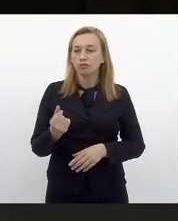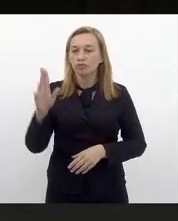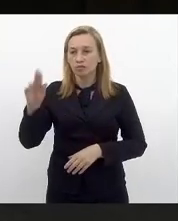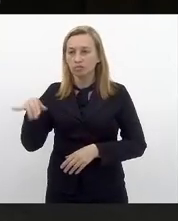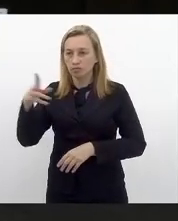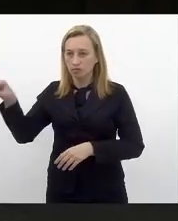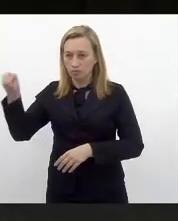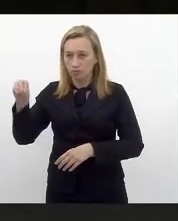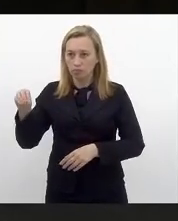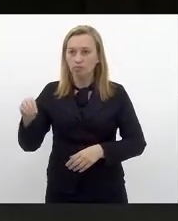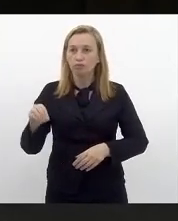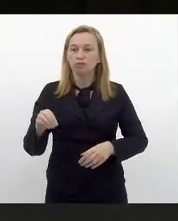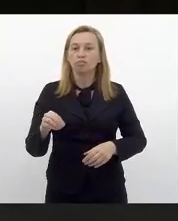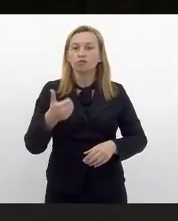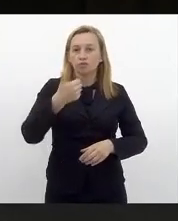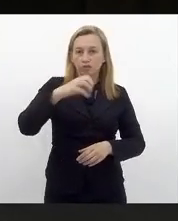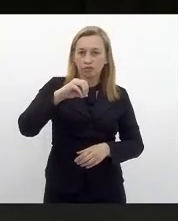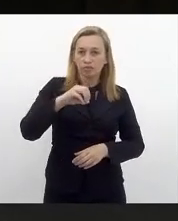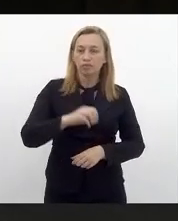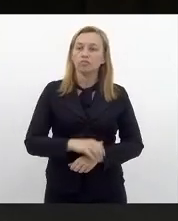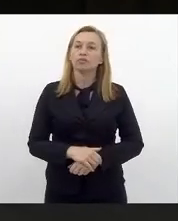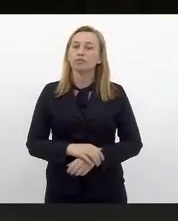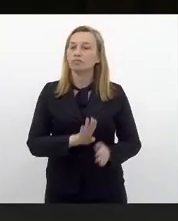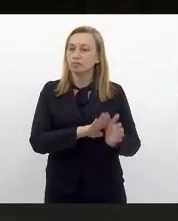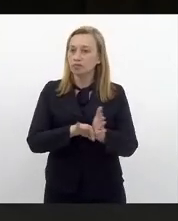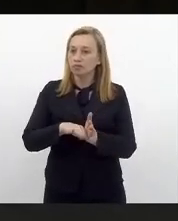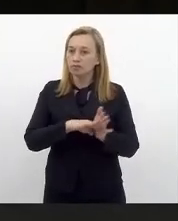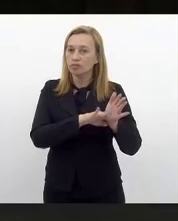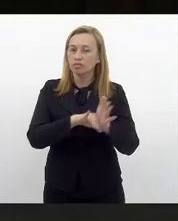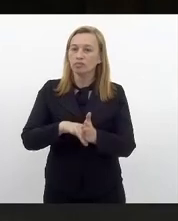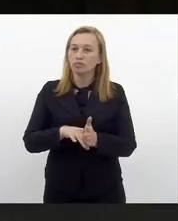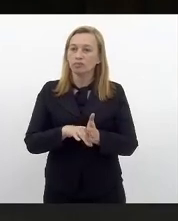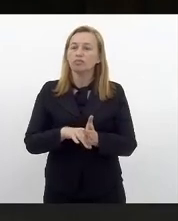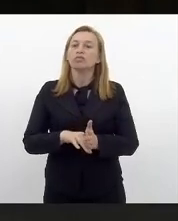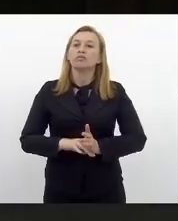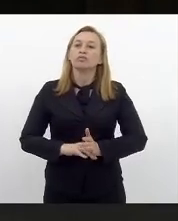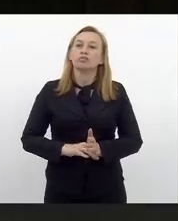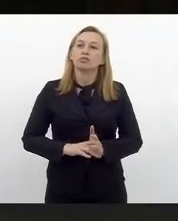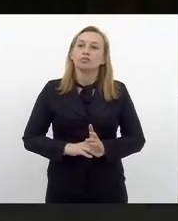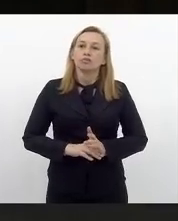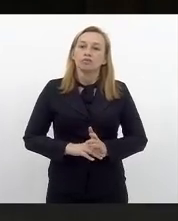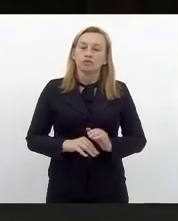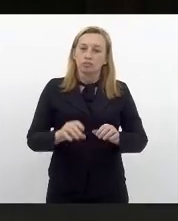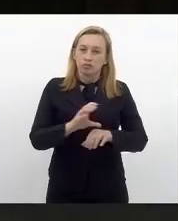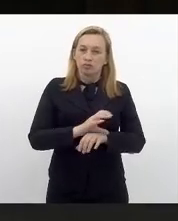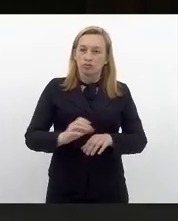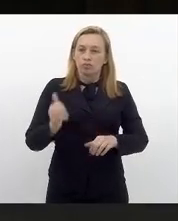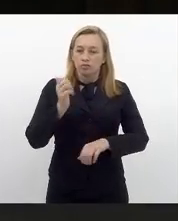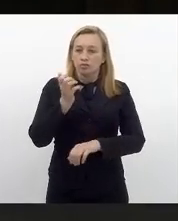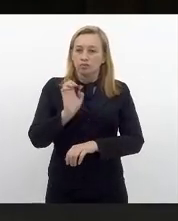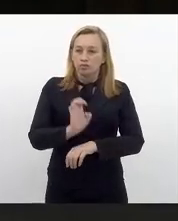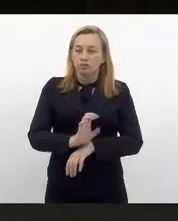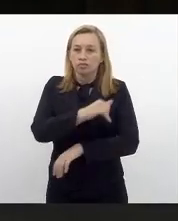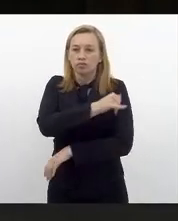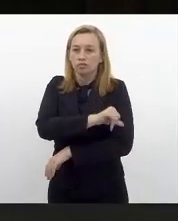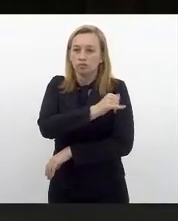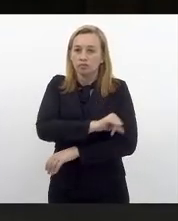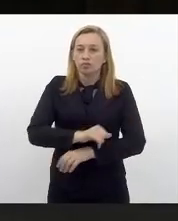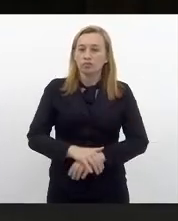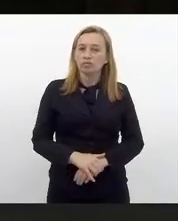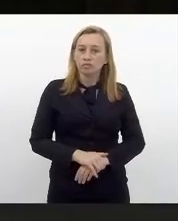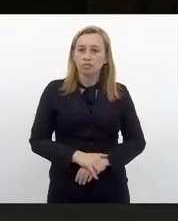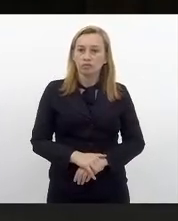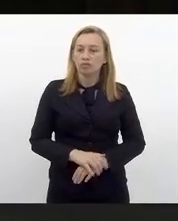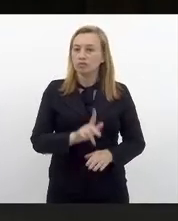no respectivo exercício 10 as despesas decorrentes de determinações constitucionais do Estado do Rio de Janeiro em